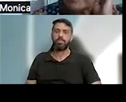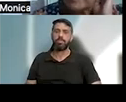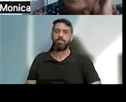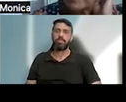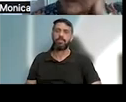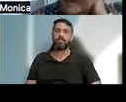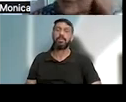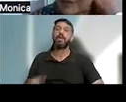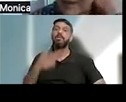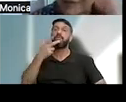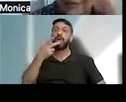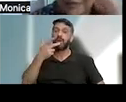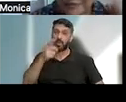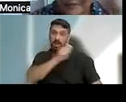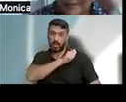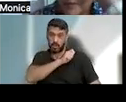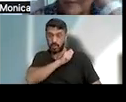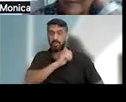que fazem esses contatos,